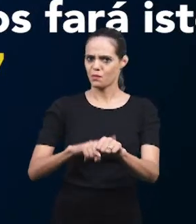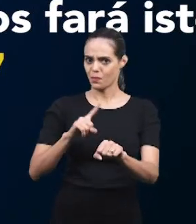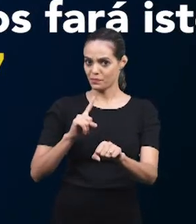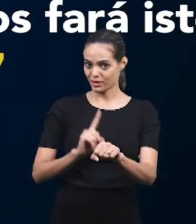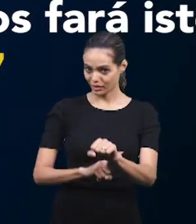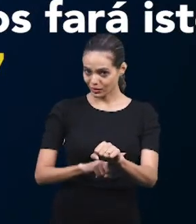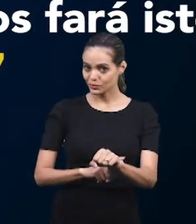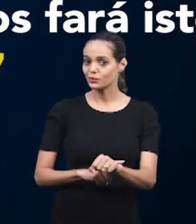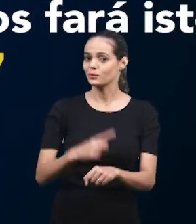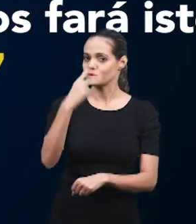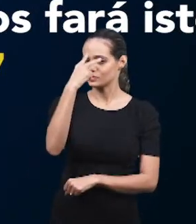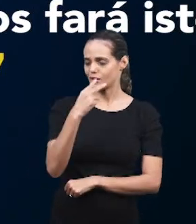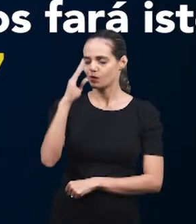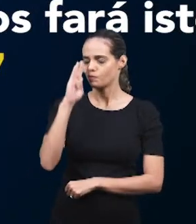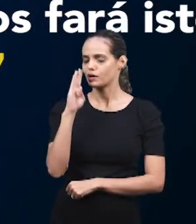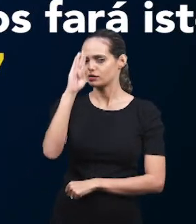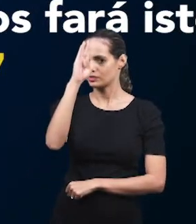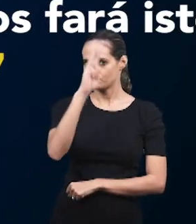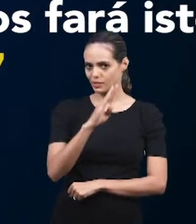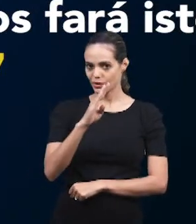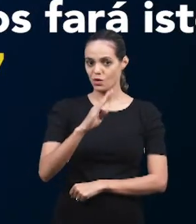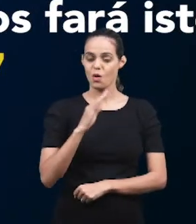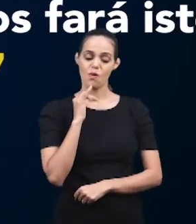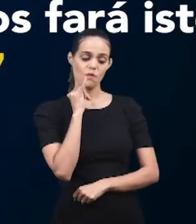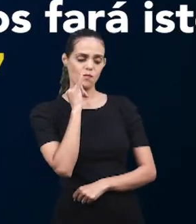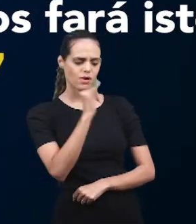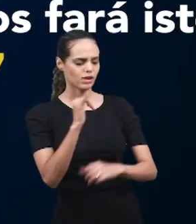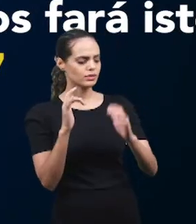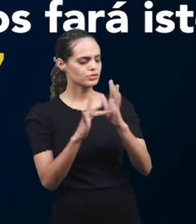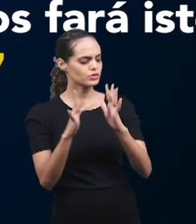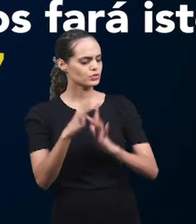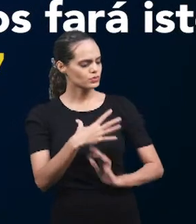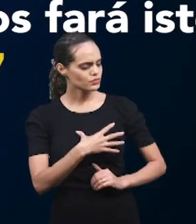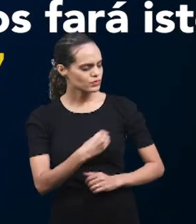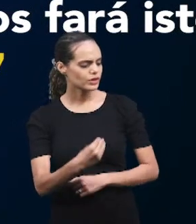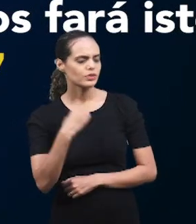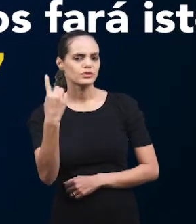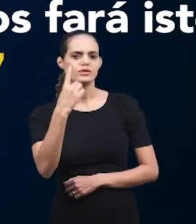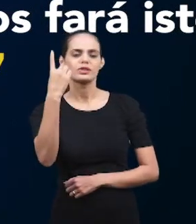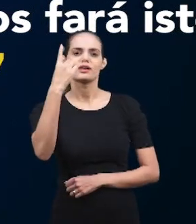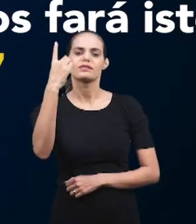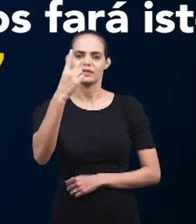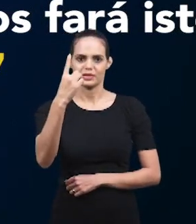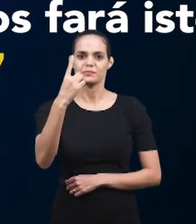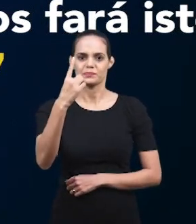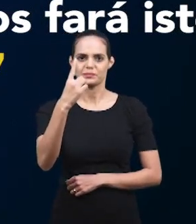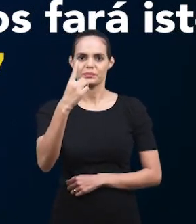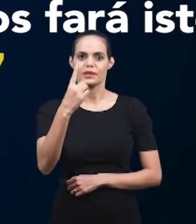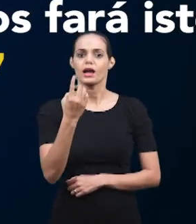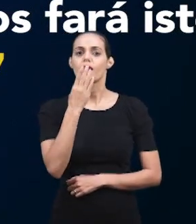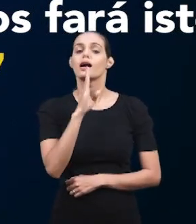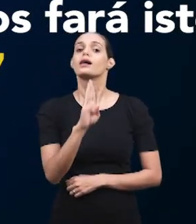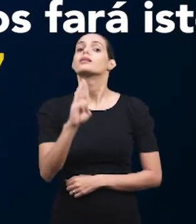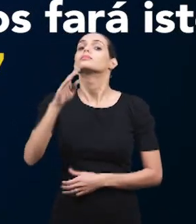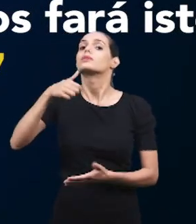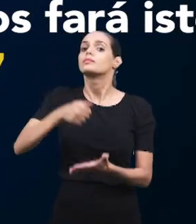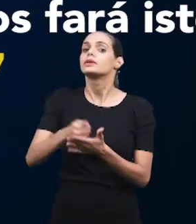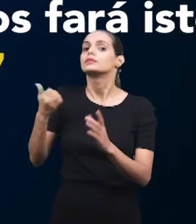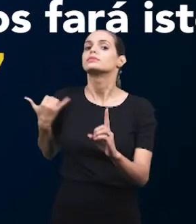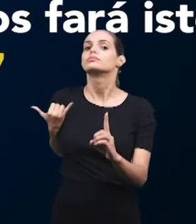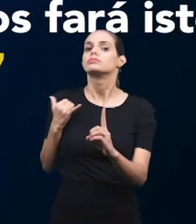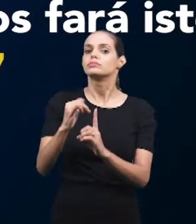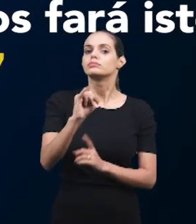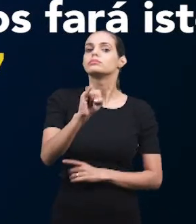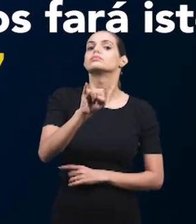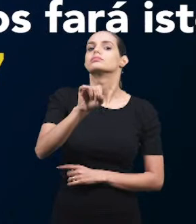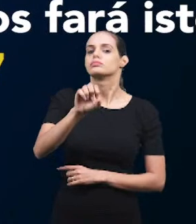de Davi, esta profecia descrita aqui em Isaías está sendo cumprida. Profecia esta que dizia